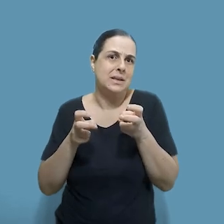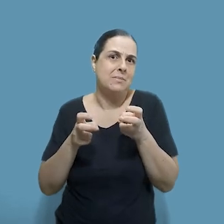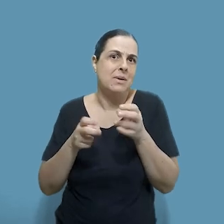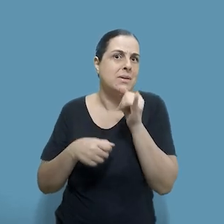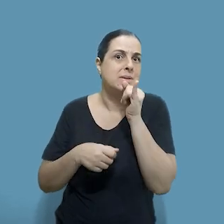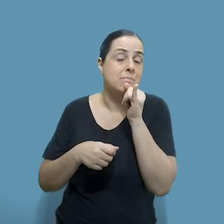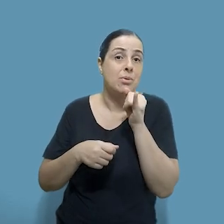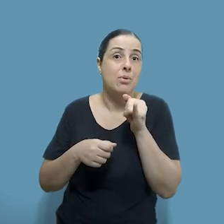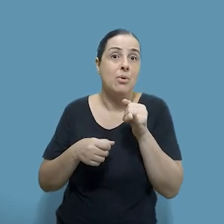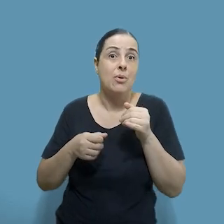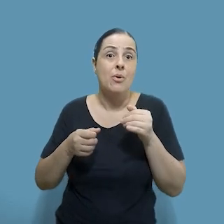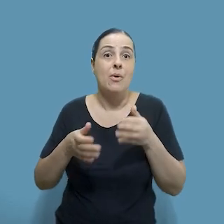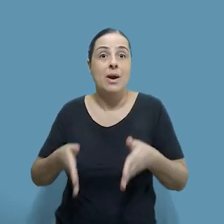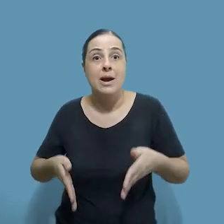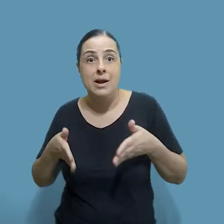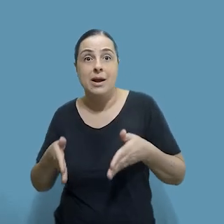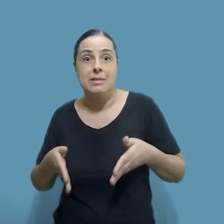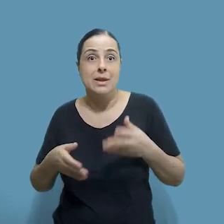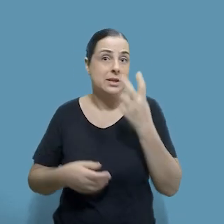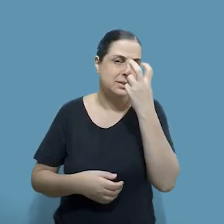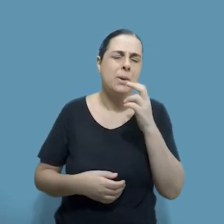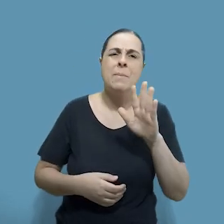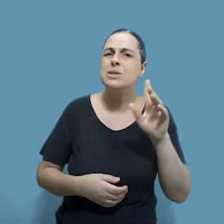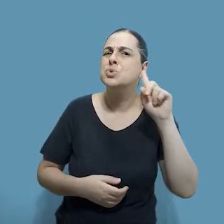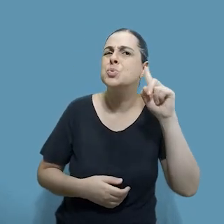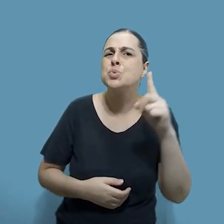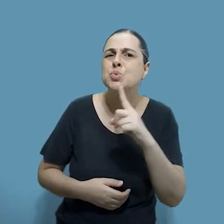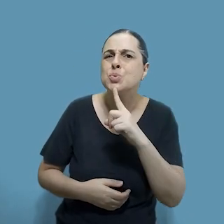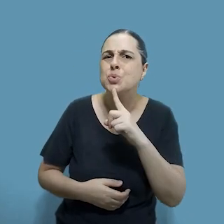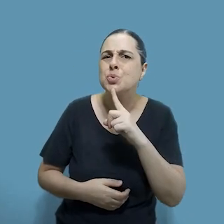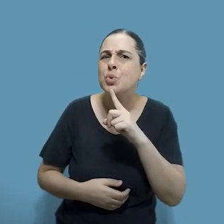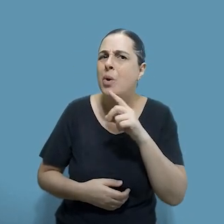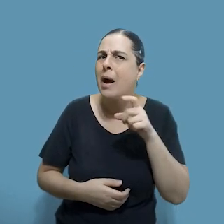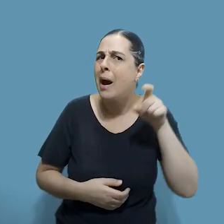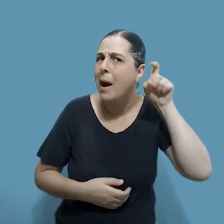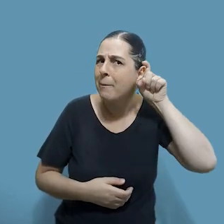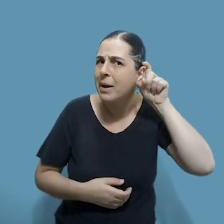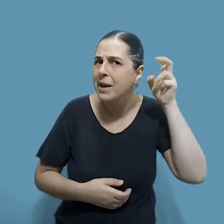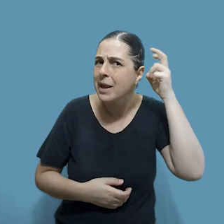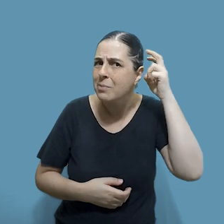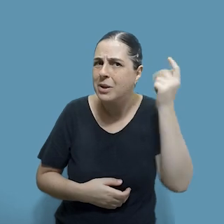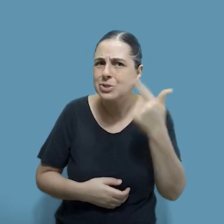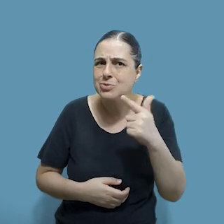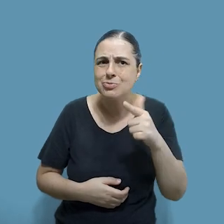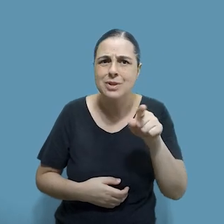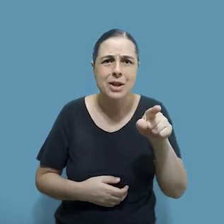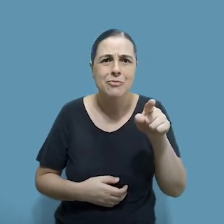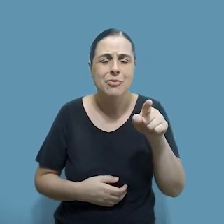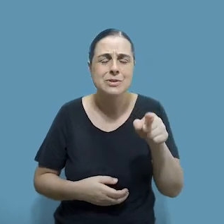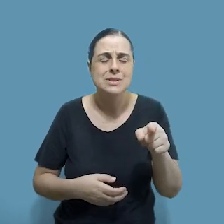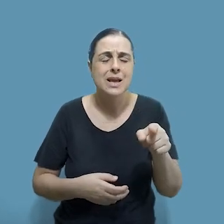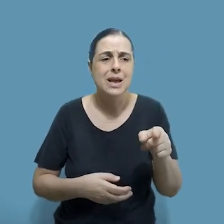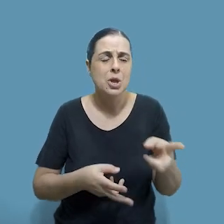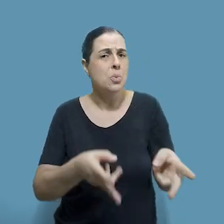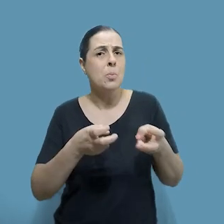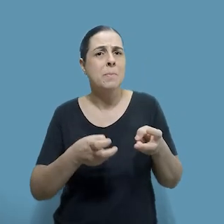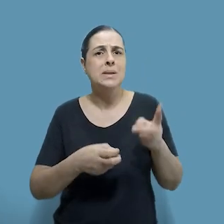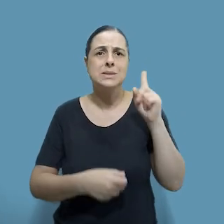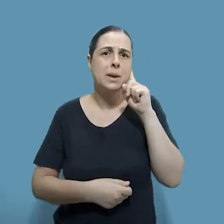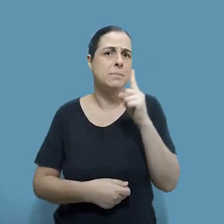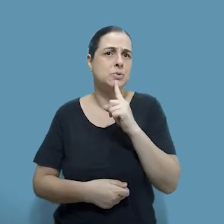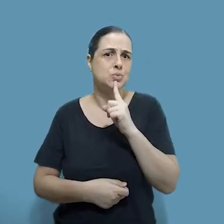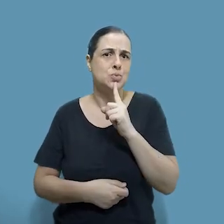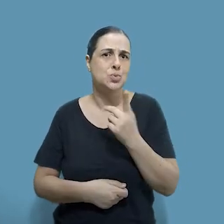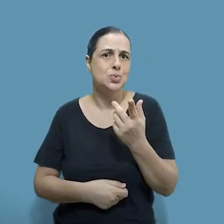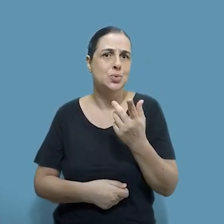vê o aparelho, muitas vezes a gente não imagina que a pessoa tem uma deficiência. Então, também da gente ter esse olhar generoso, né, quando a